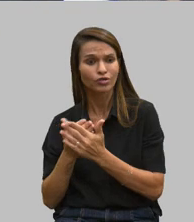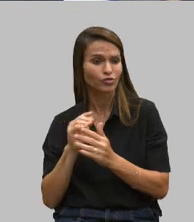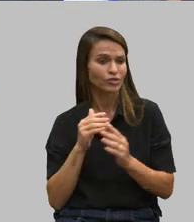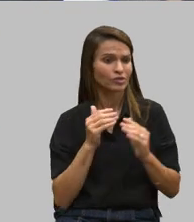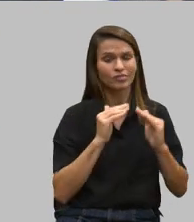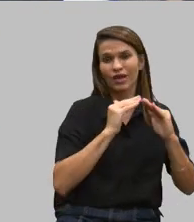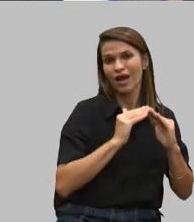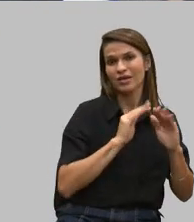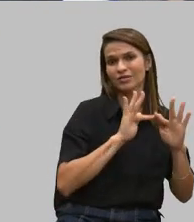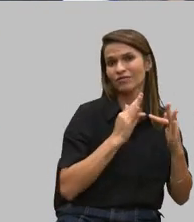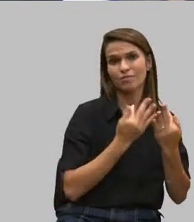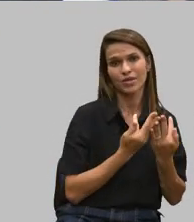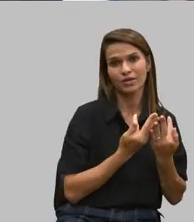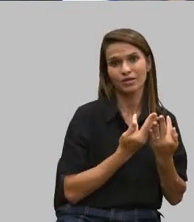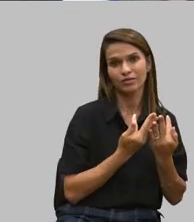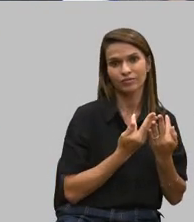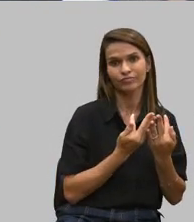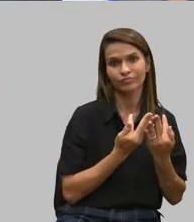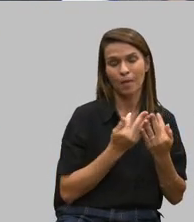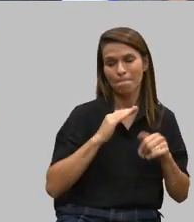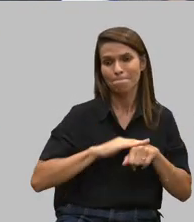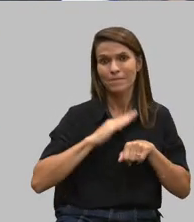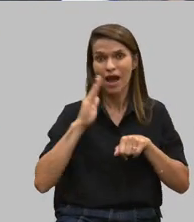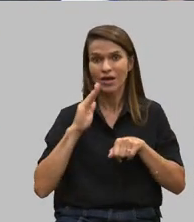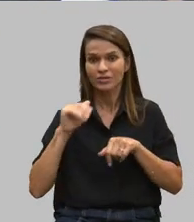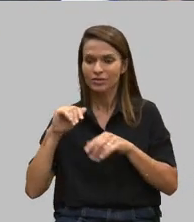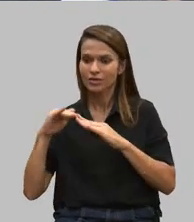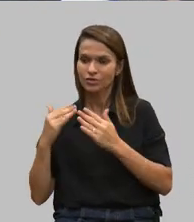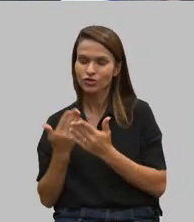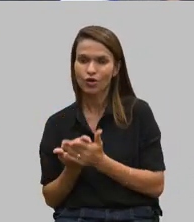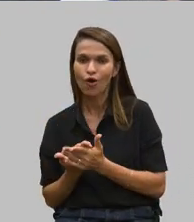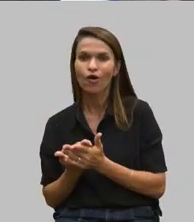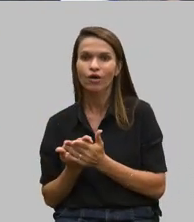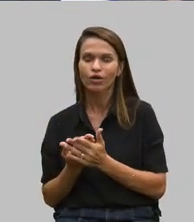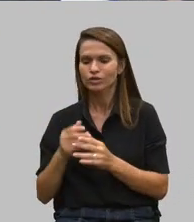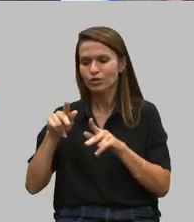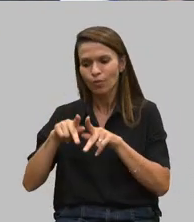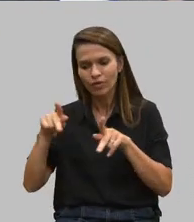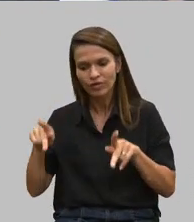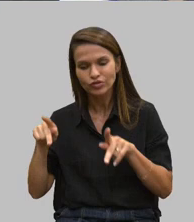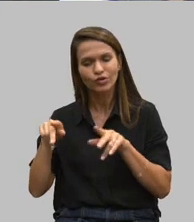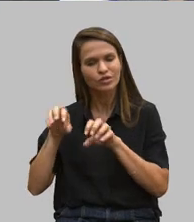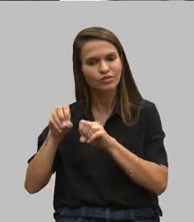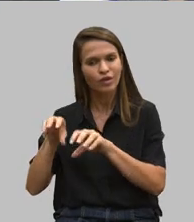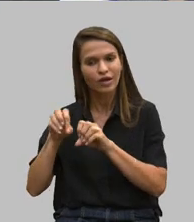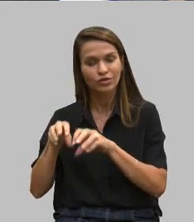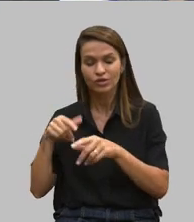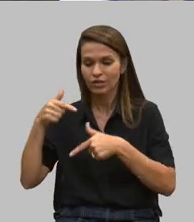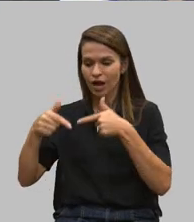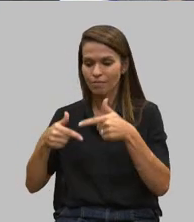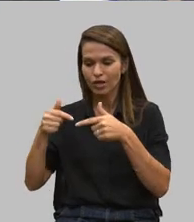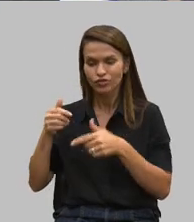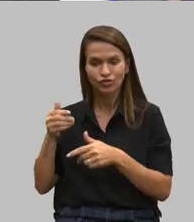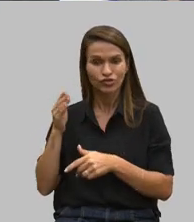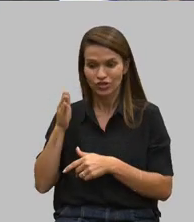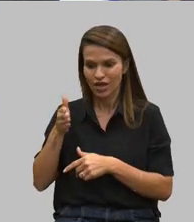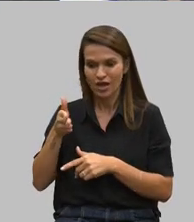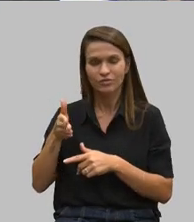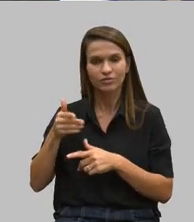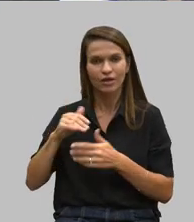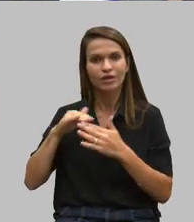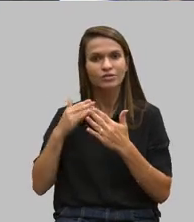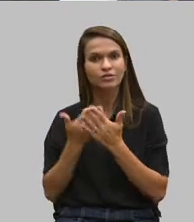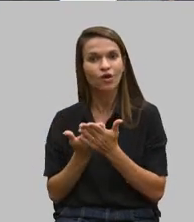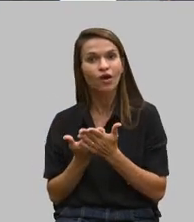são ali que especialmente os professores educadores todos que trabalham diretamente com a escola percebem